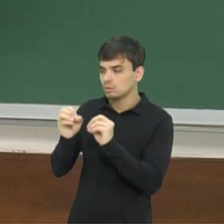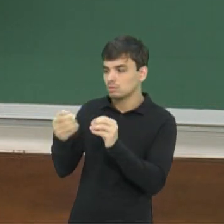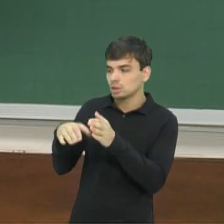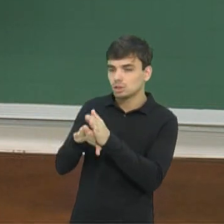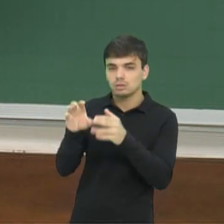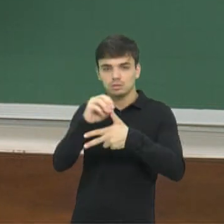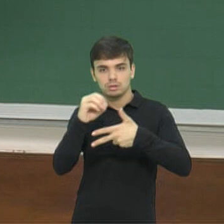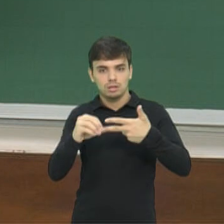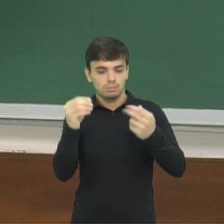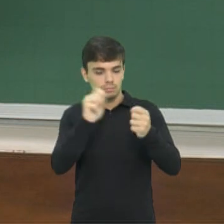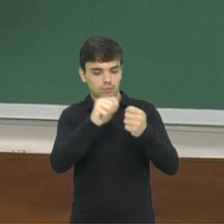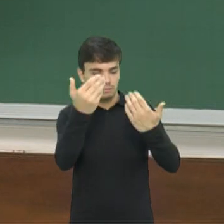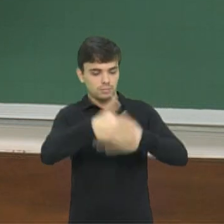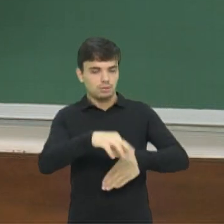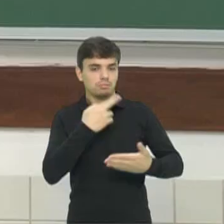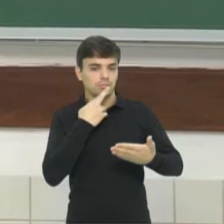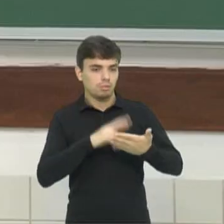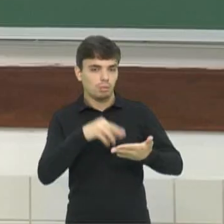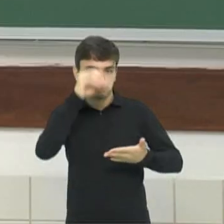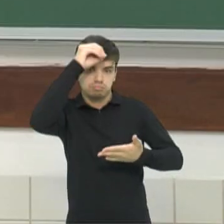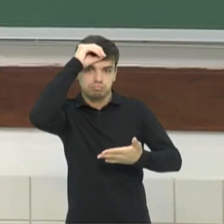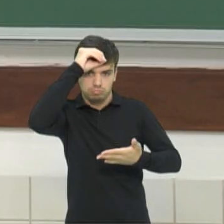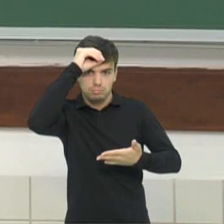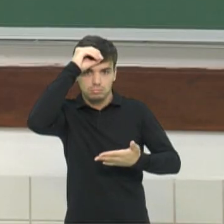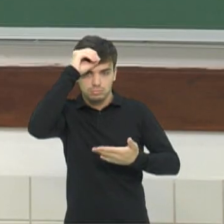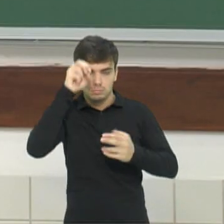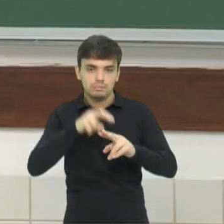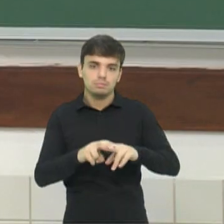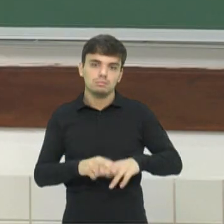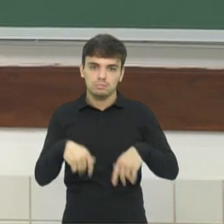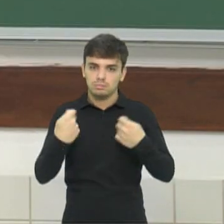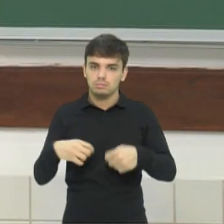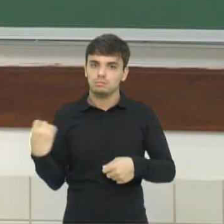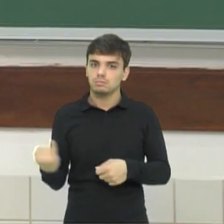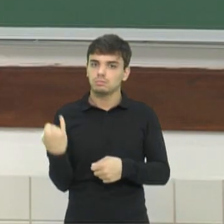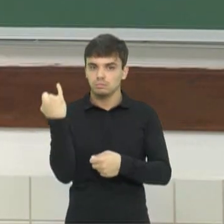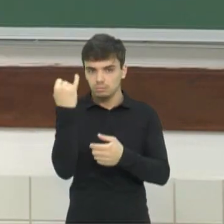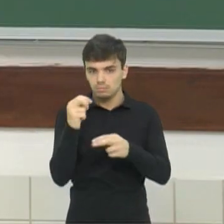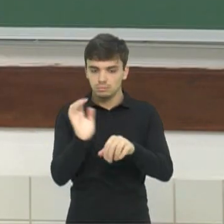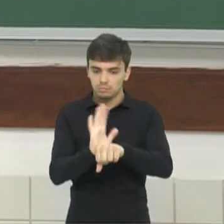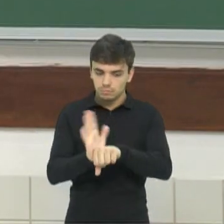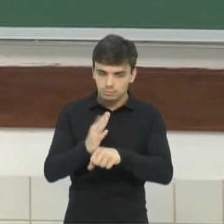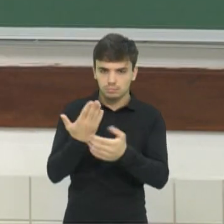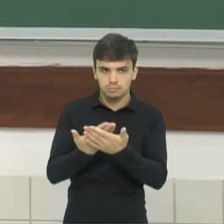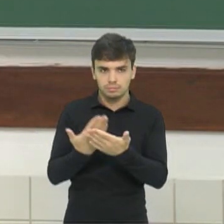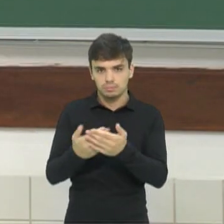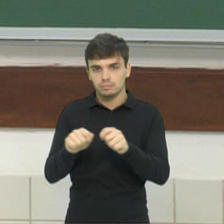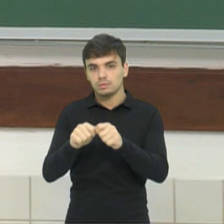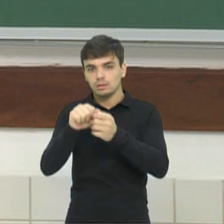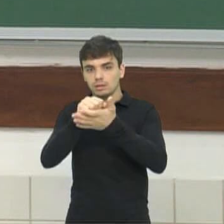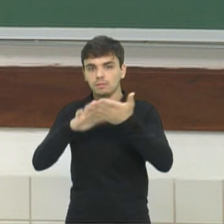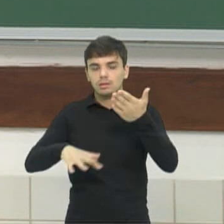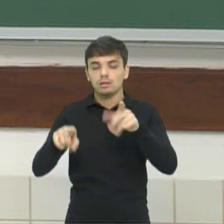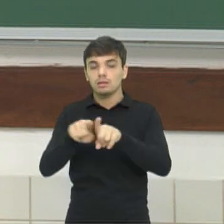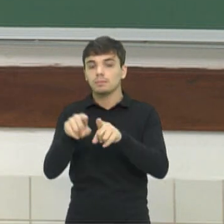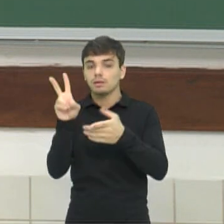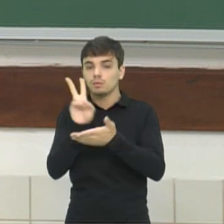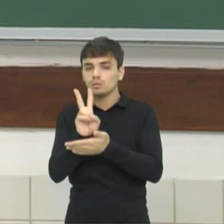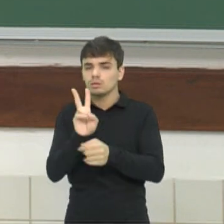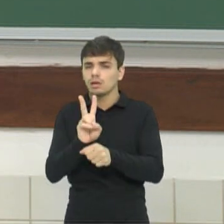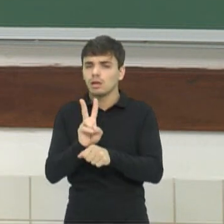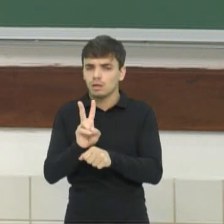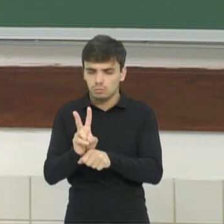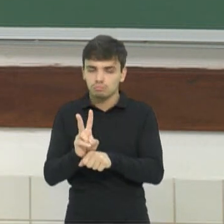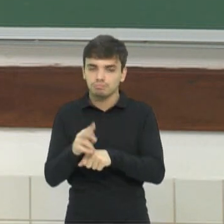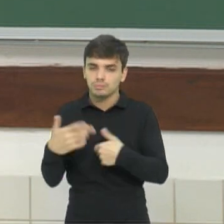chegar lá na hora do Enem e não ia saber responder. Então, por isso, a importância de estudar, gente, de assistir as videoaulas, de fazer os exercícios com cuidado. Não deixe